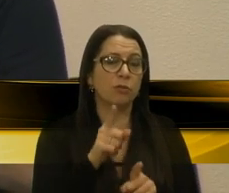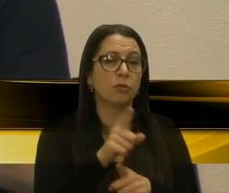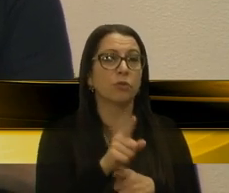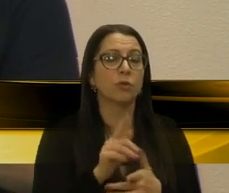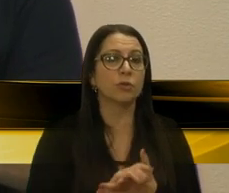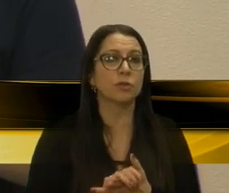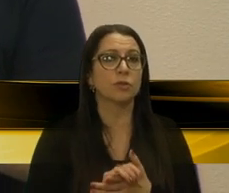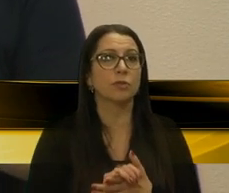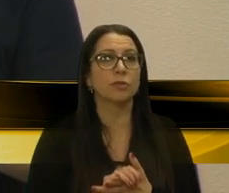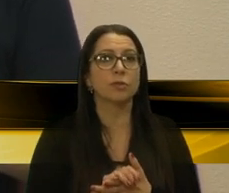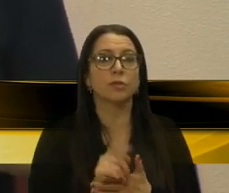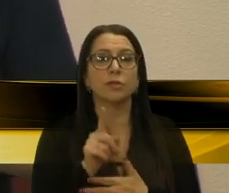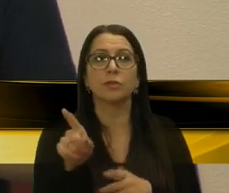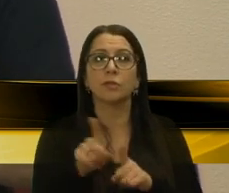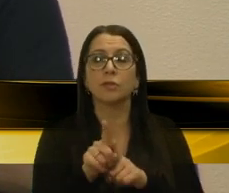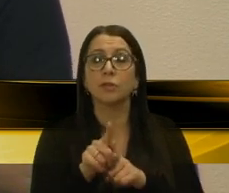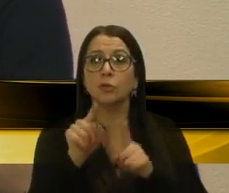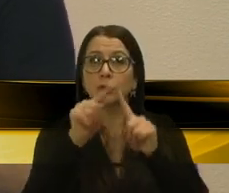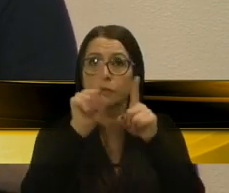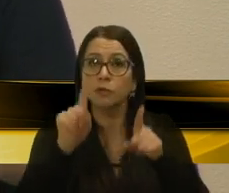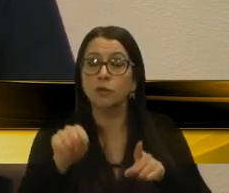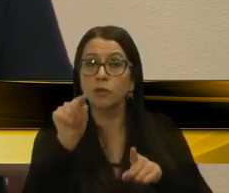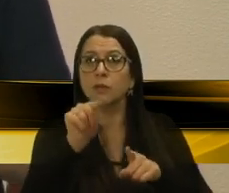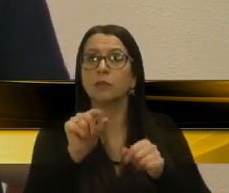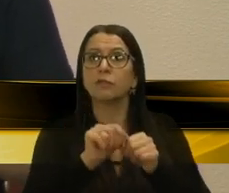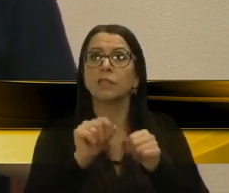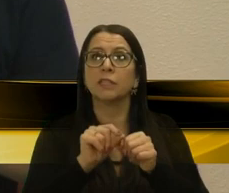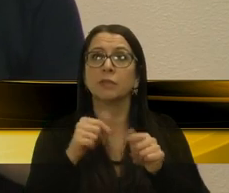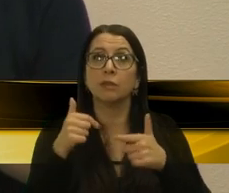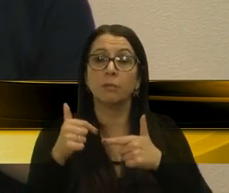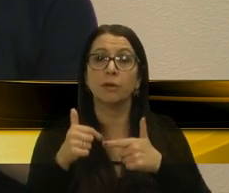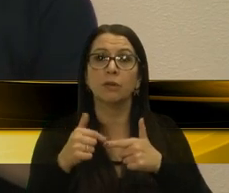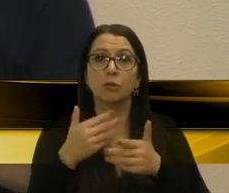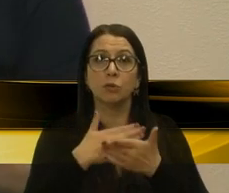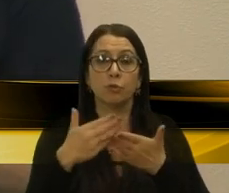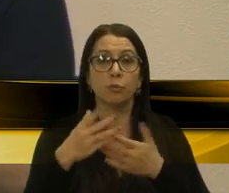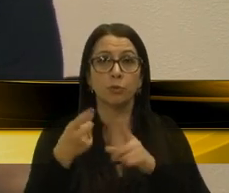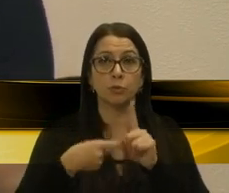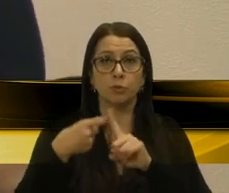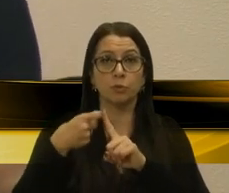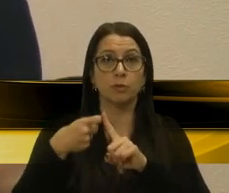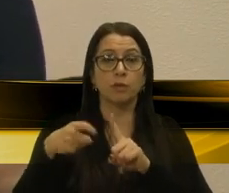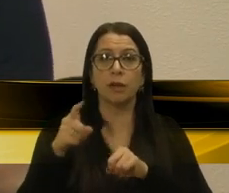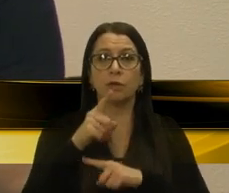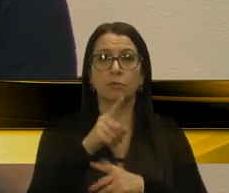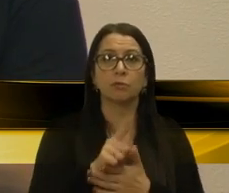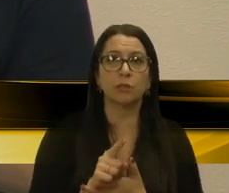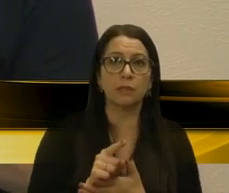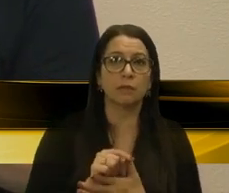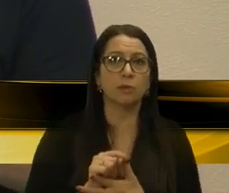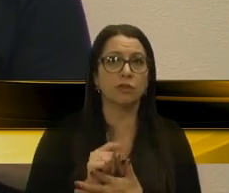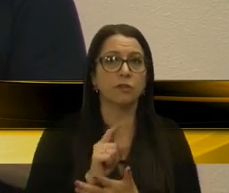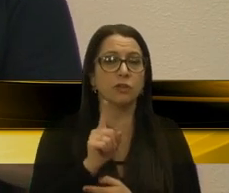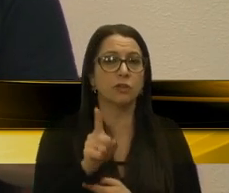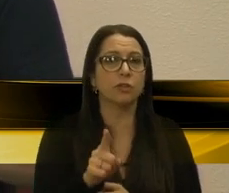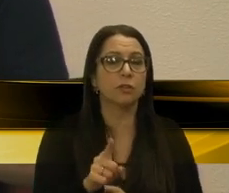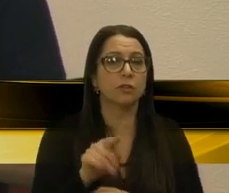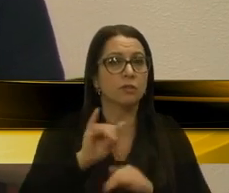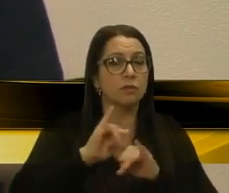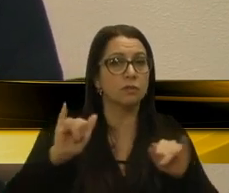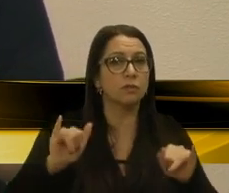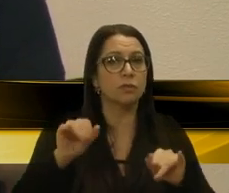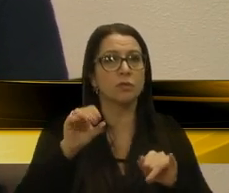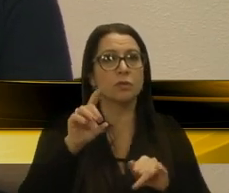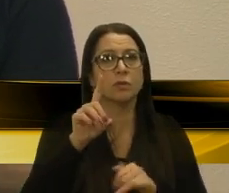os servidores que foram aqui já estão trabalhando desde o início do mês, somente hoje estão sendo divulgados no Diário